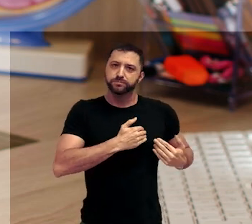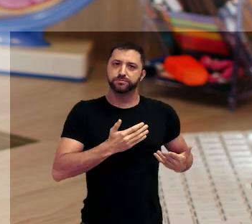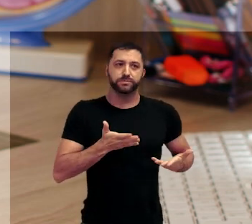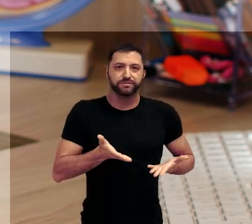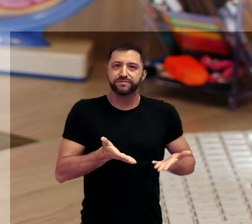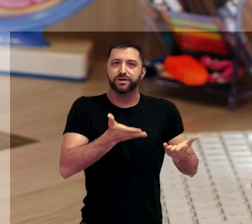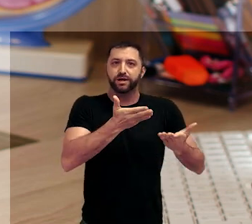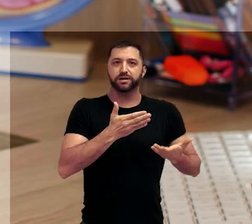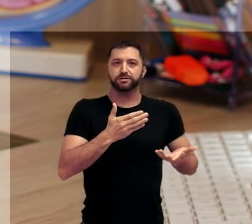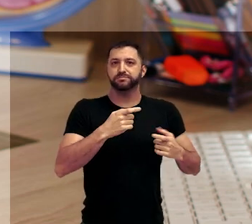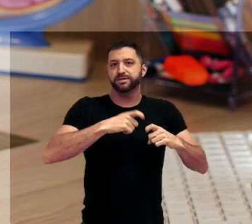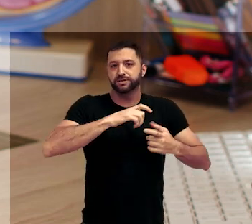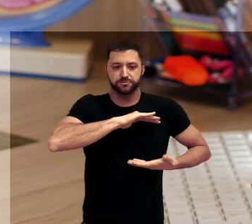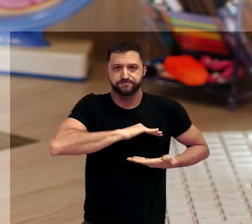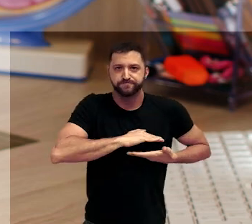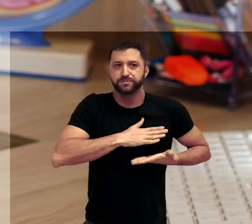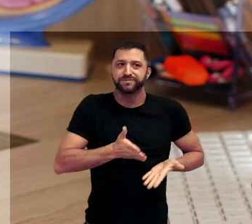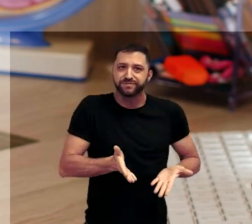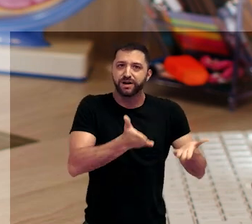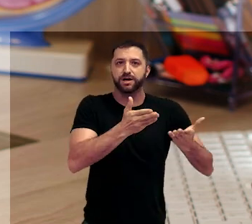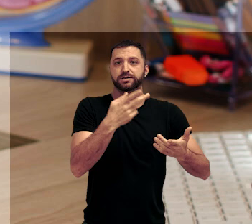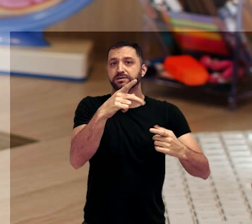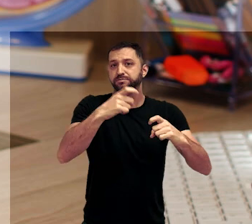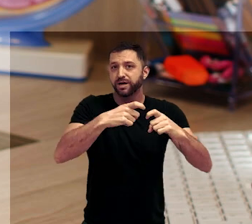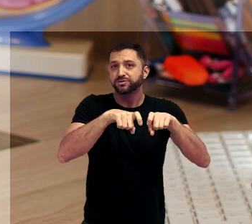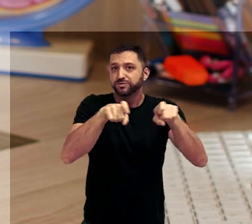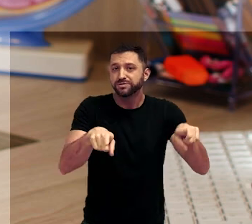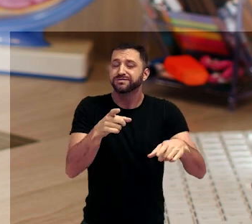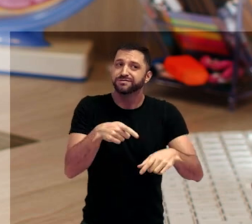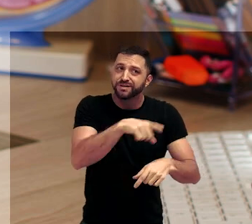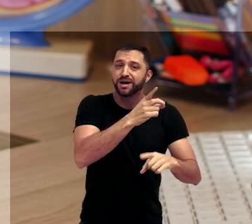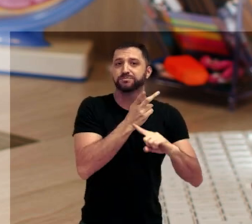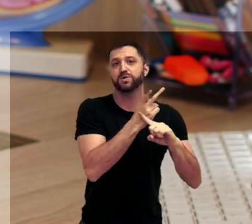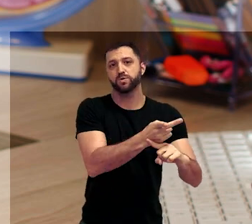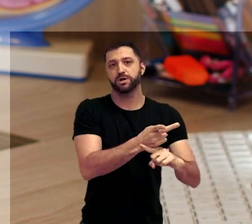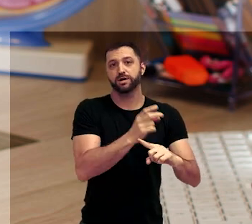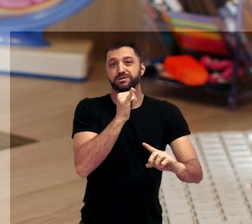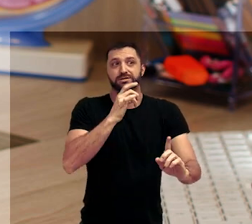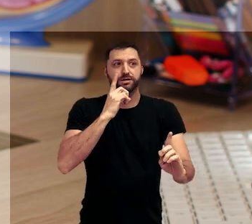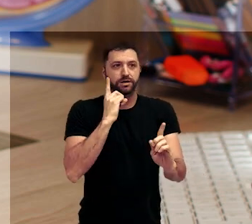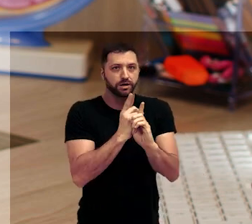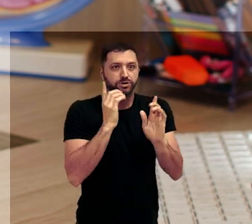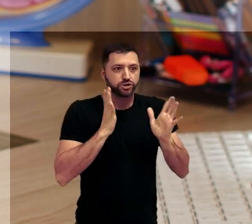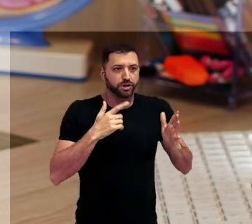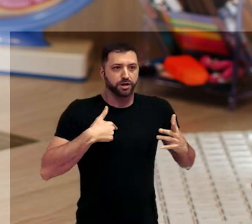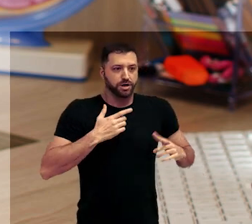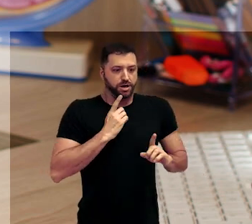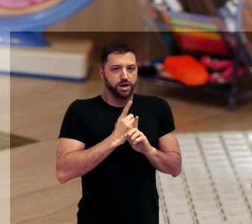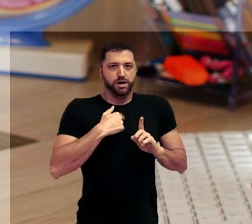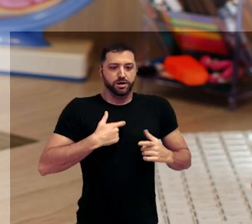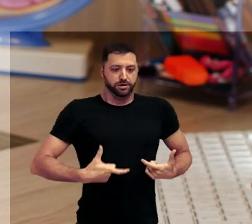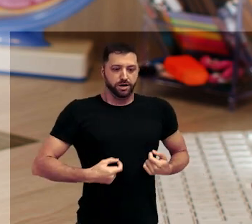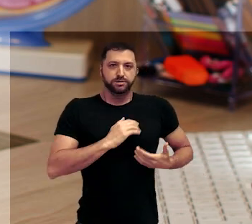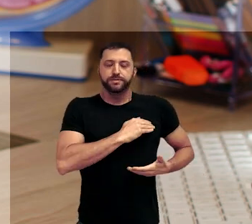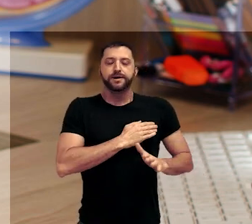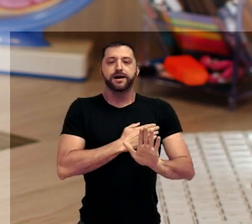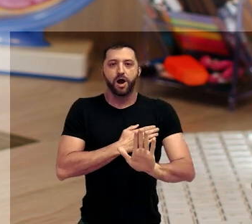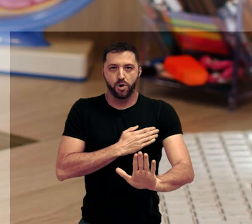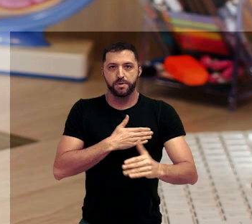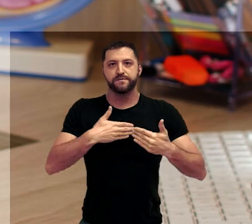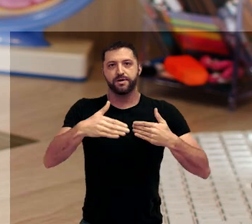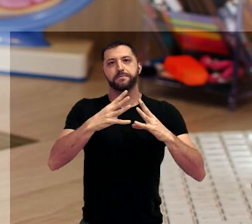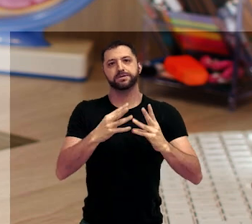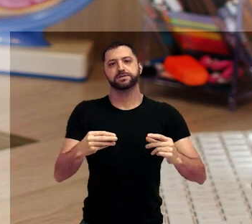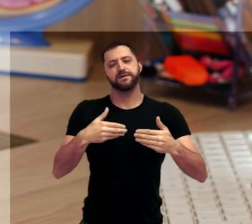autoexame. Na dúvida, procurem o seu mastologista ou o seu ginecologista. E é uma turbulência se você já teve esse diagnóstico, mas